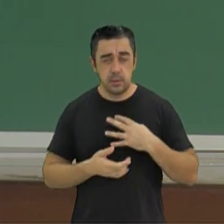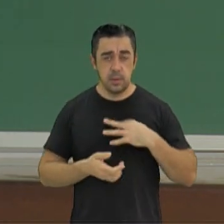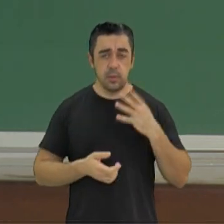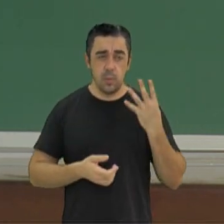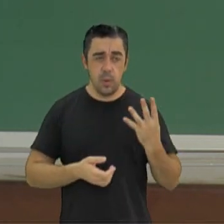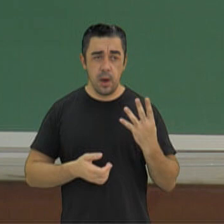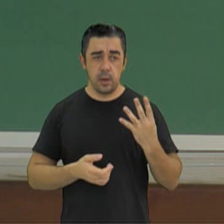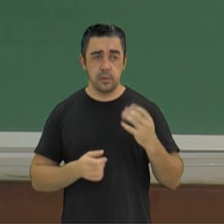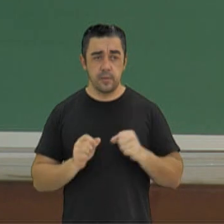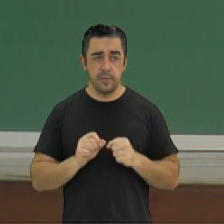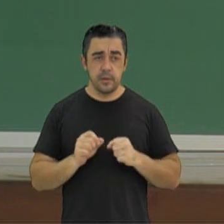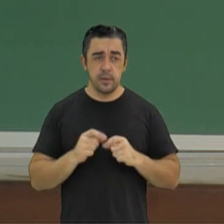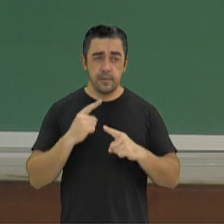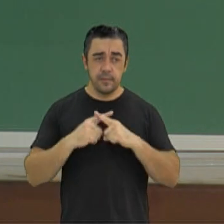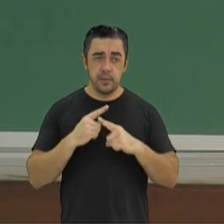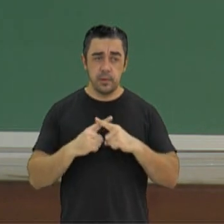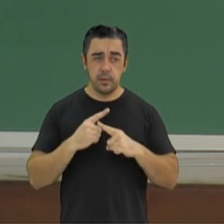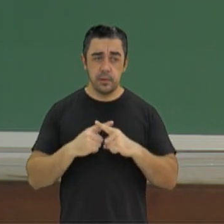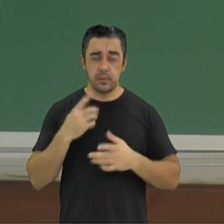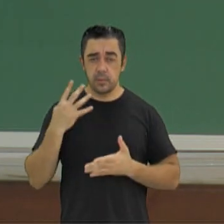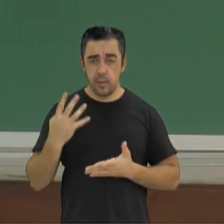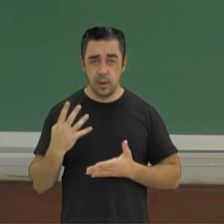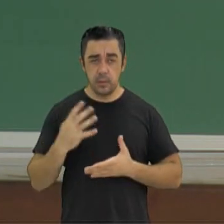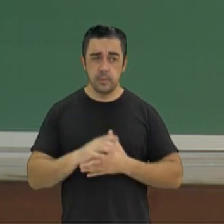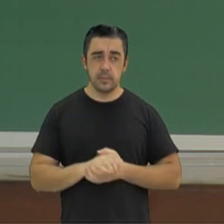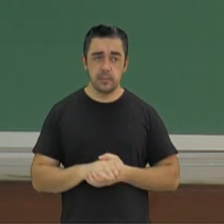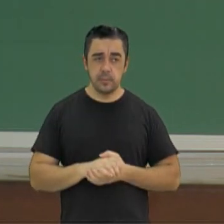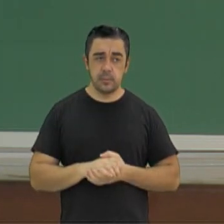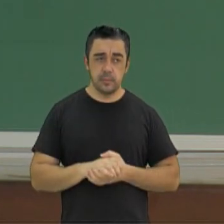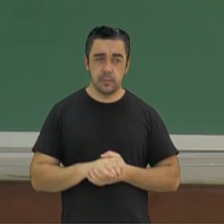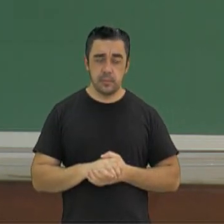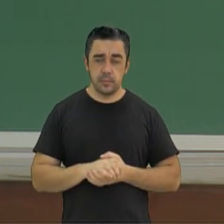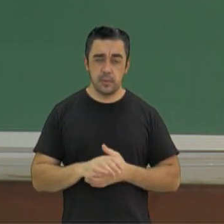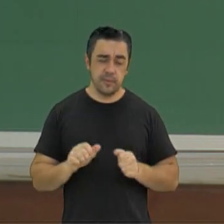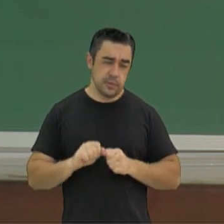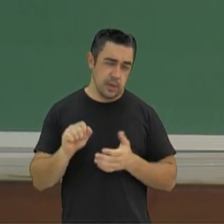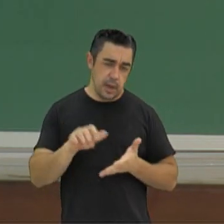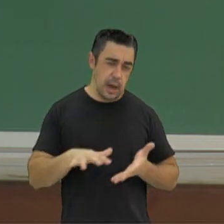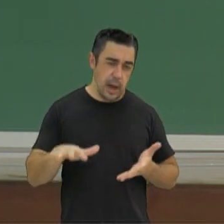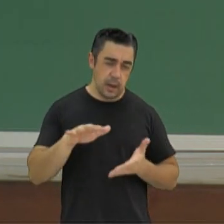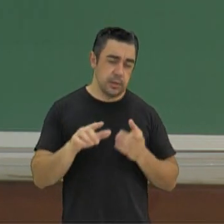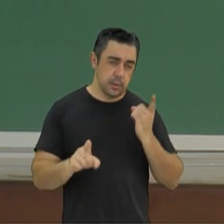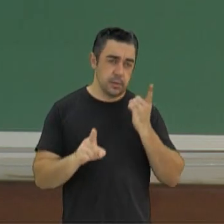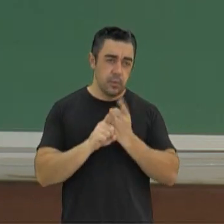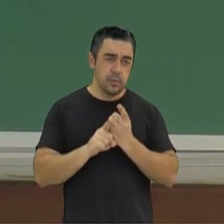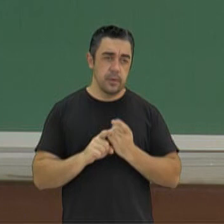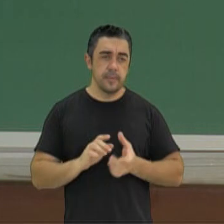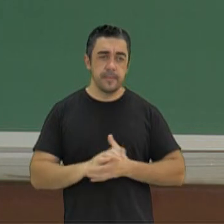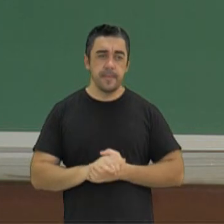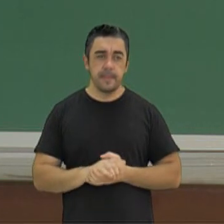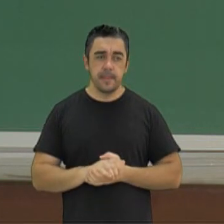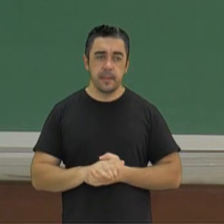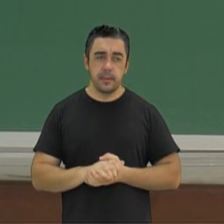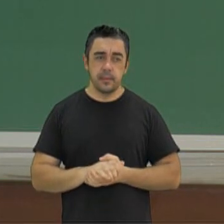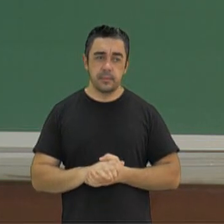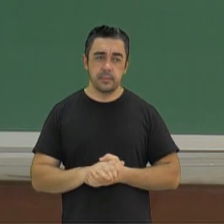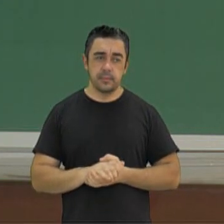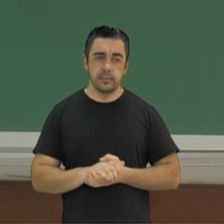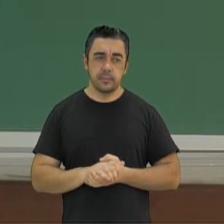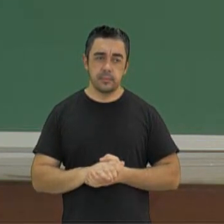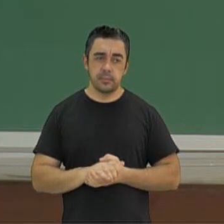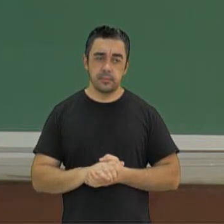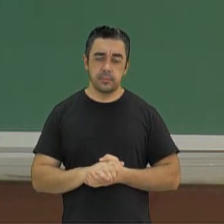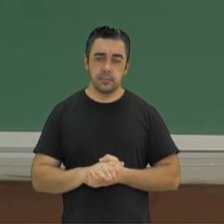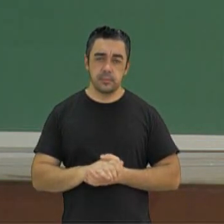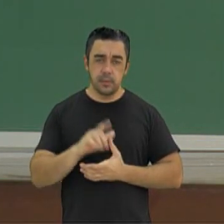trapézios, eu vou ter que multiplicar 4 vezes, né, essa nossa área assim que encontrada, né? Então, nós estamos falando aqui